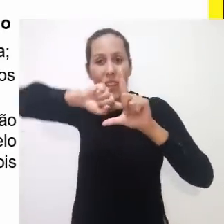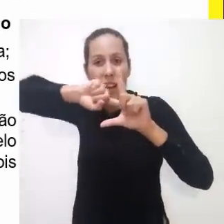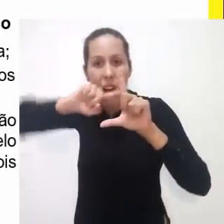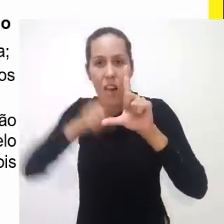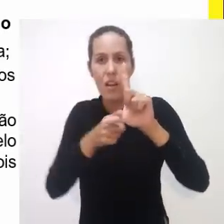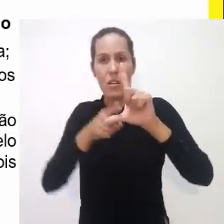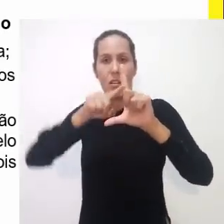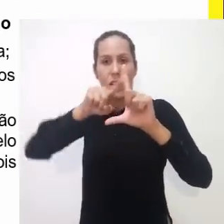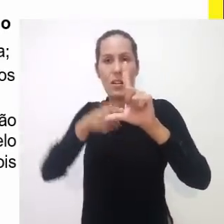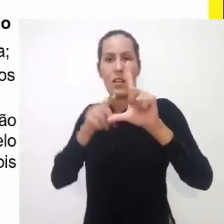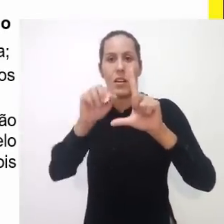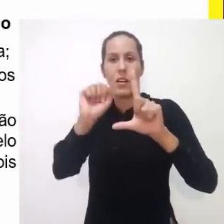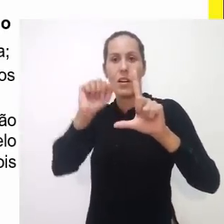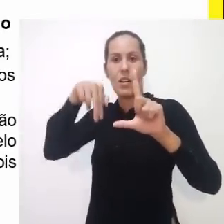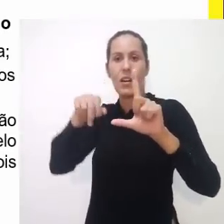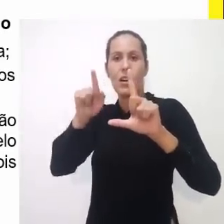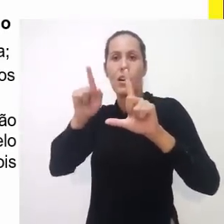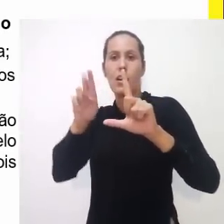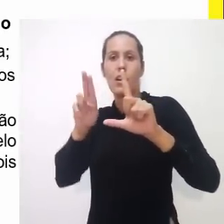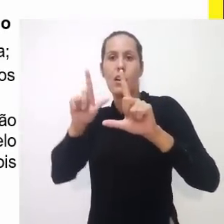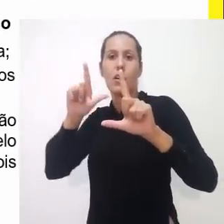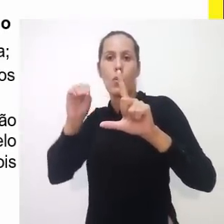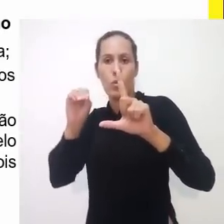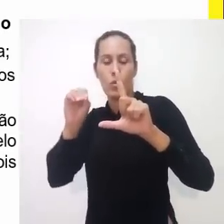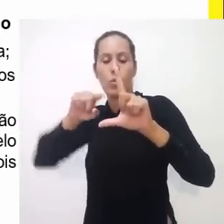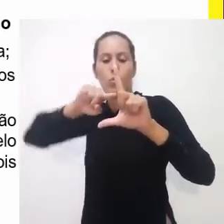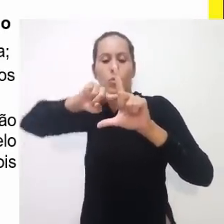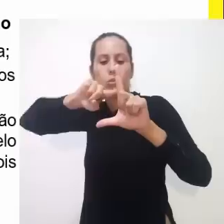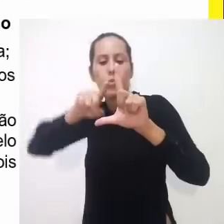é a abertura que se forma